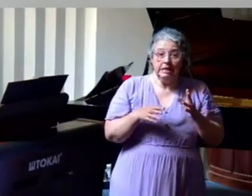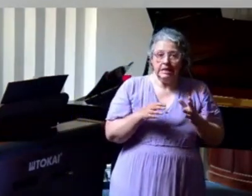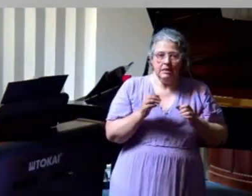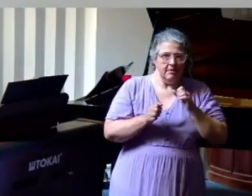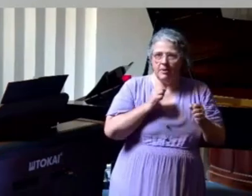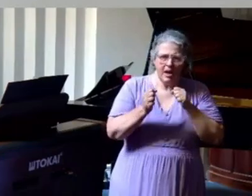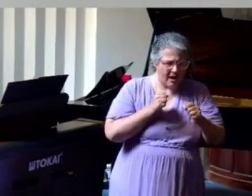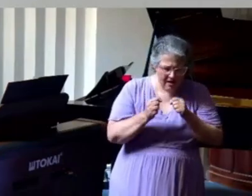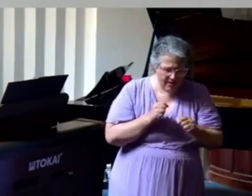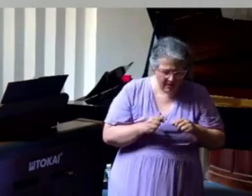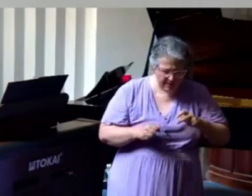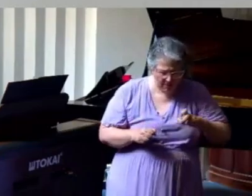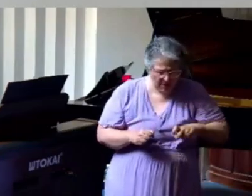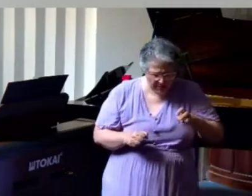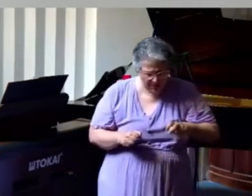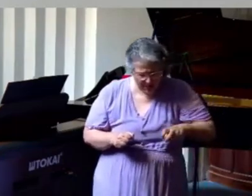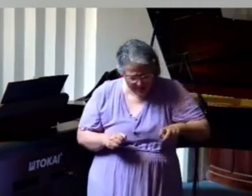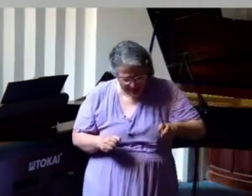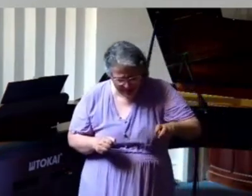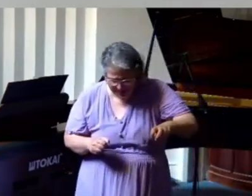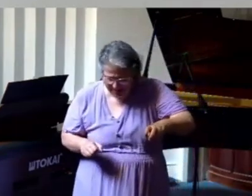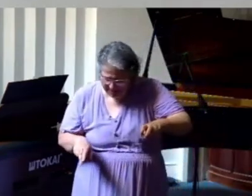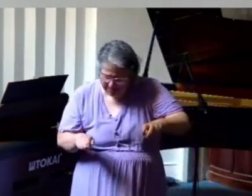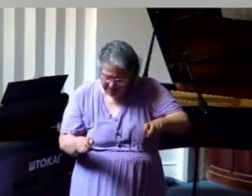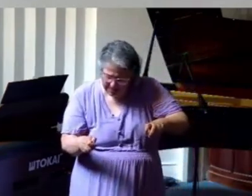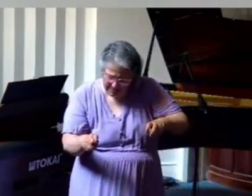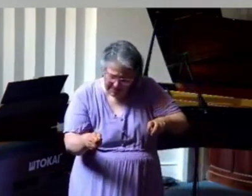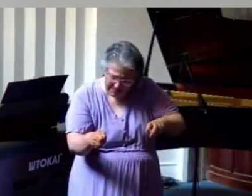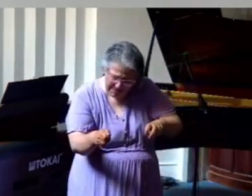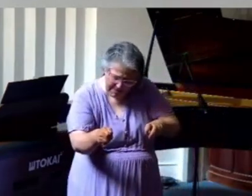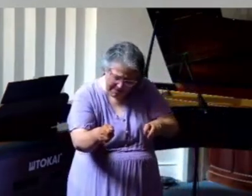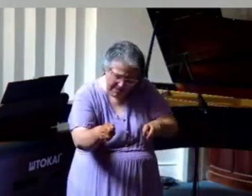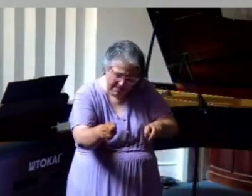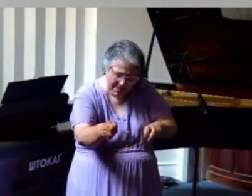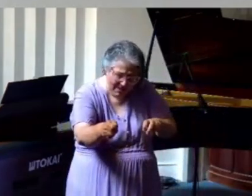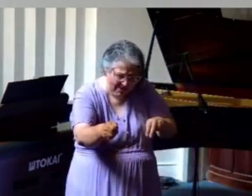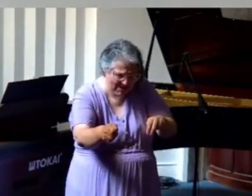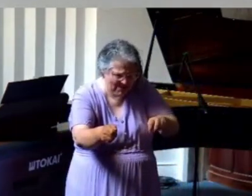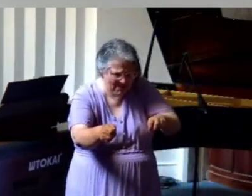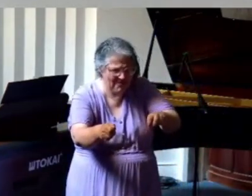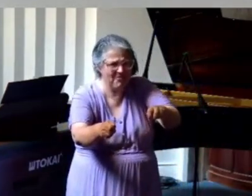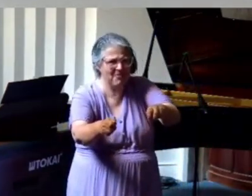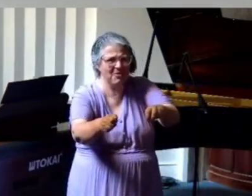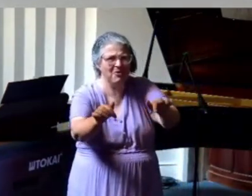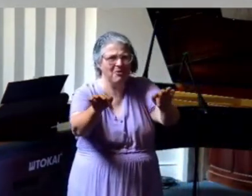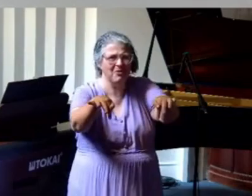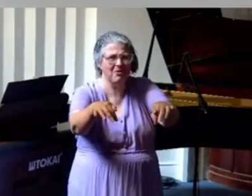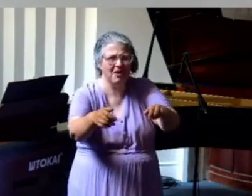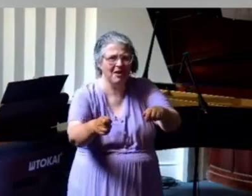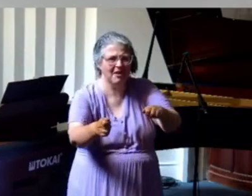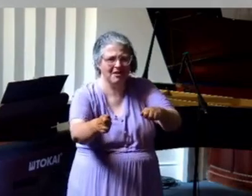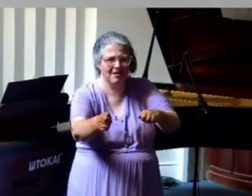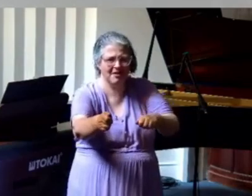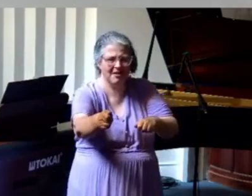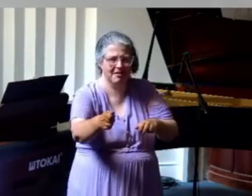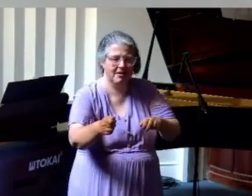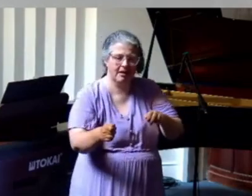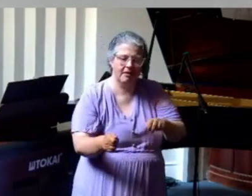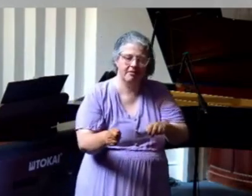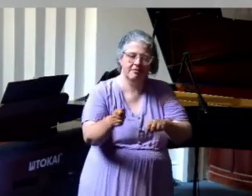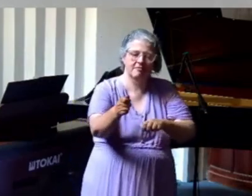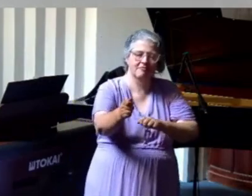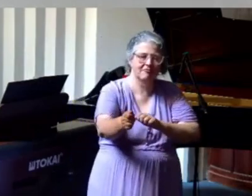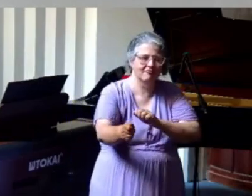velocidade, mas o máximo que ela consegue ver quando chega no finalzinho da corrida é a tartaruga